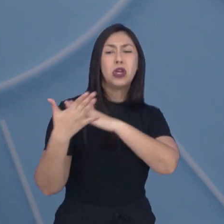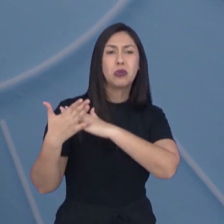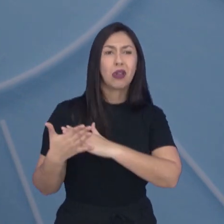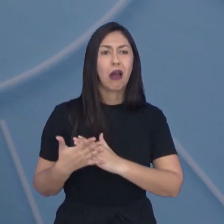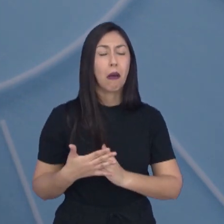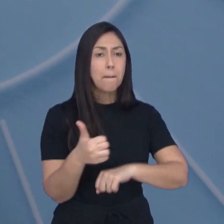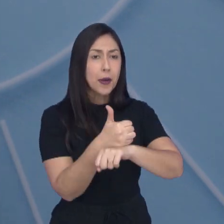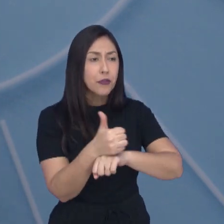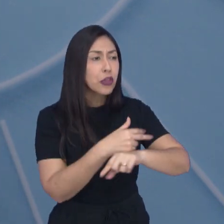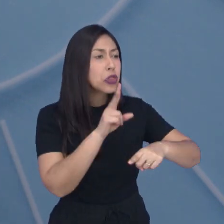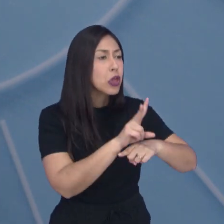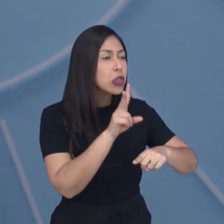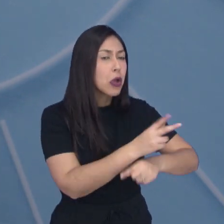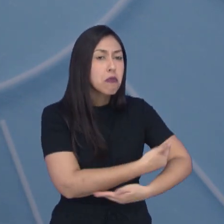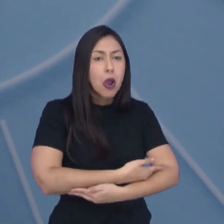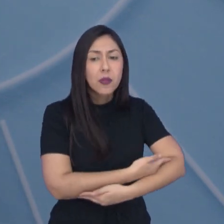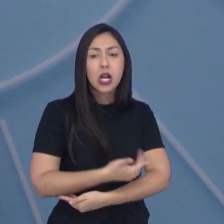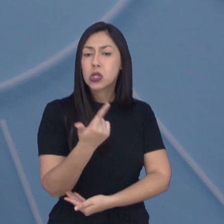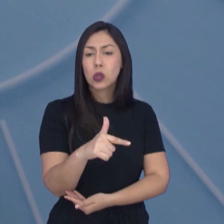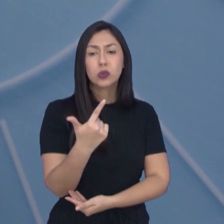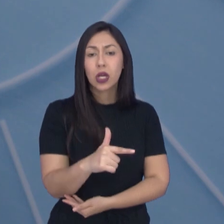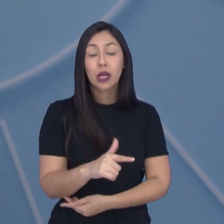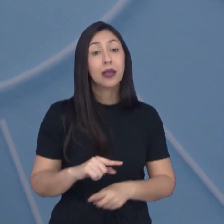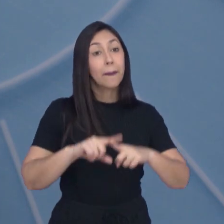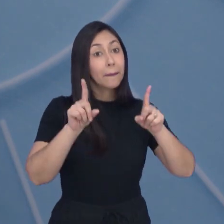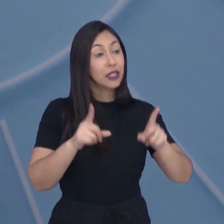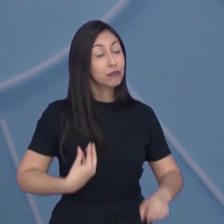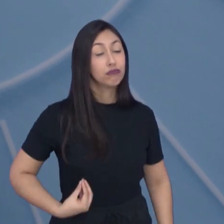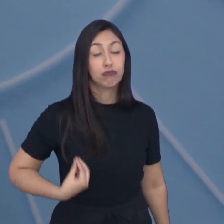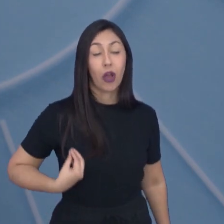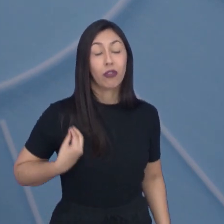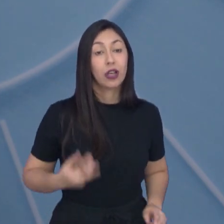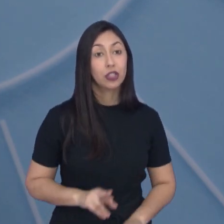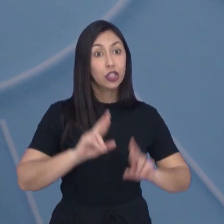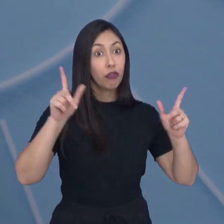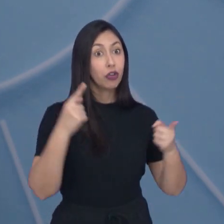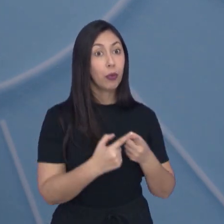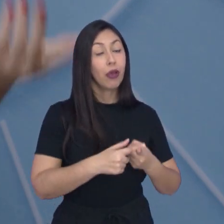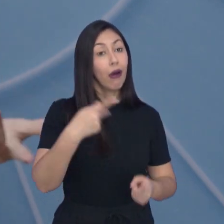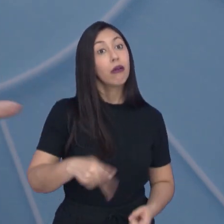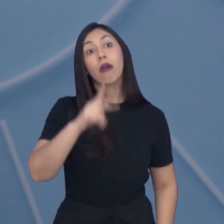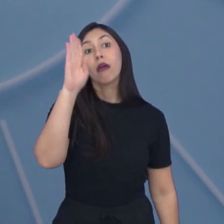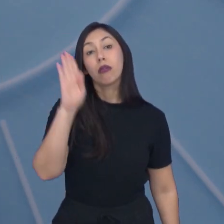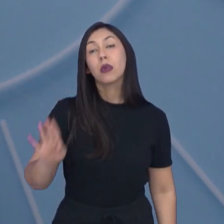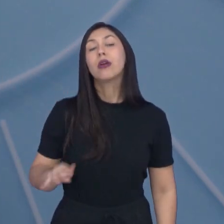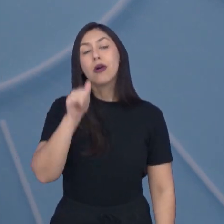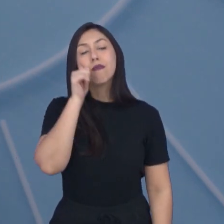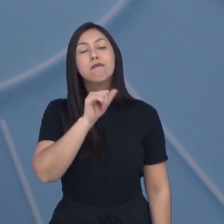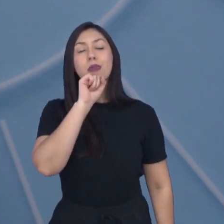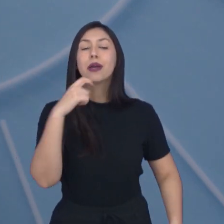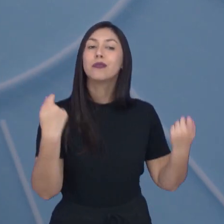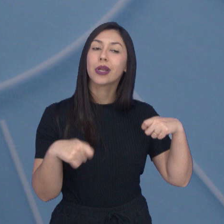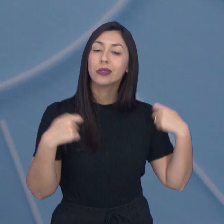né, independente da classe social. Uma realidade muito diferente aqui da nossa, que a maioria das mães tem de sair para trabalhar, né,